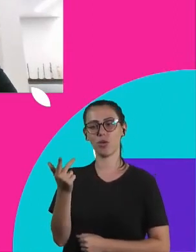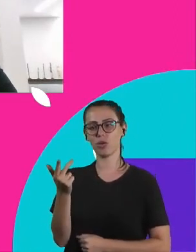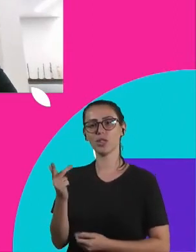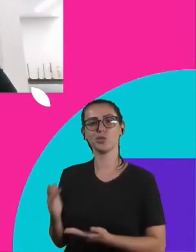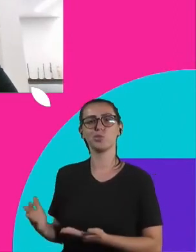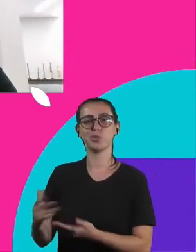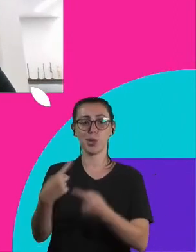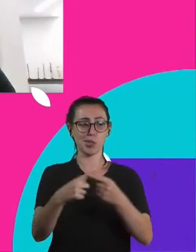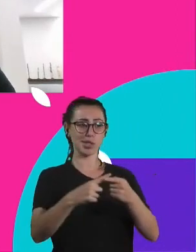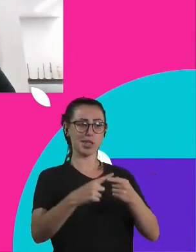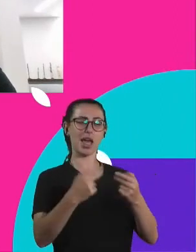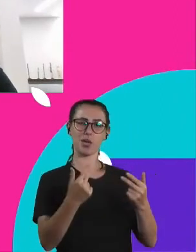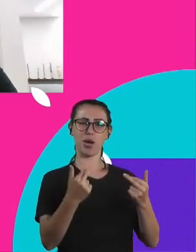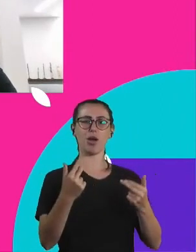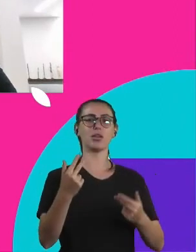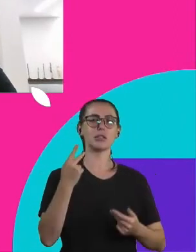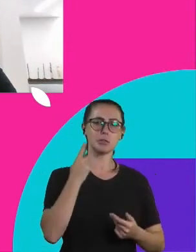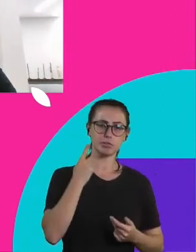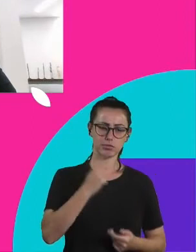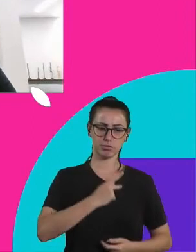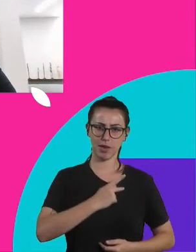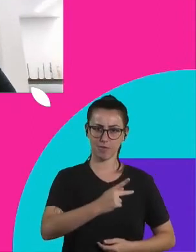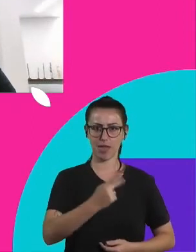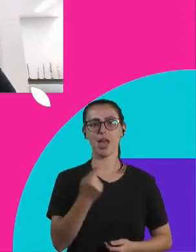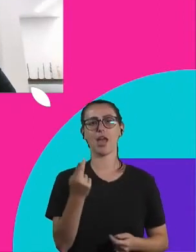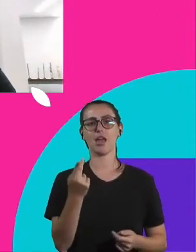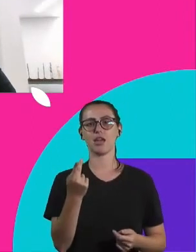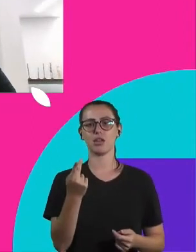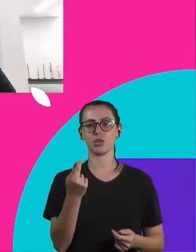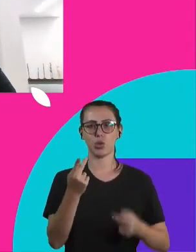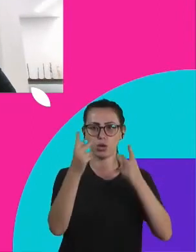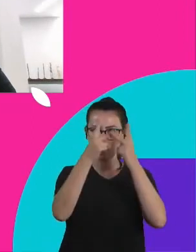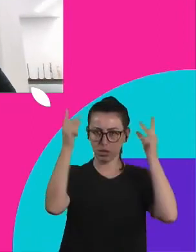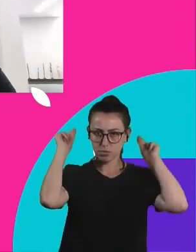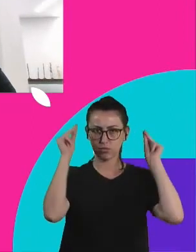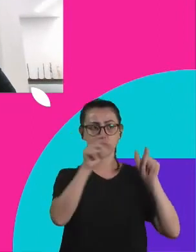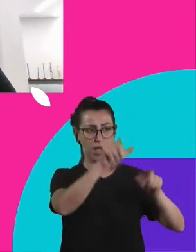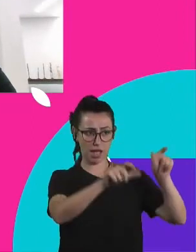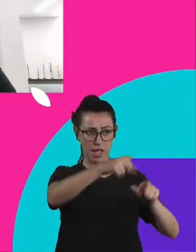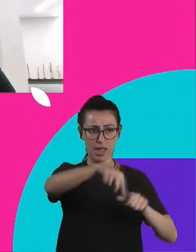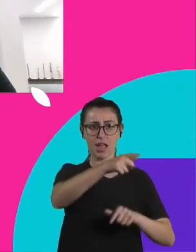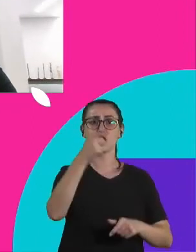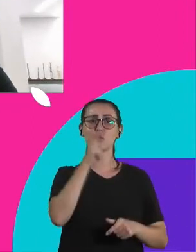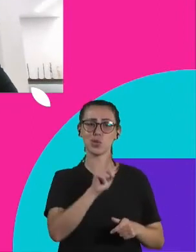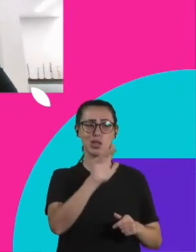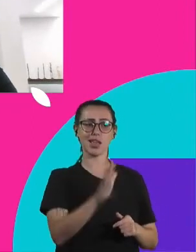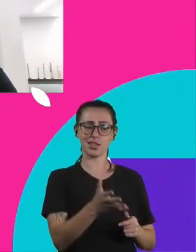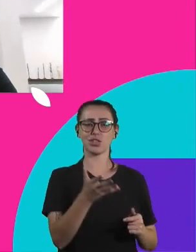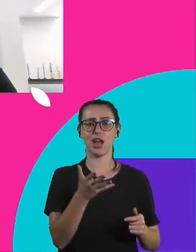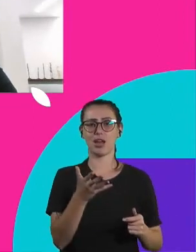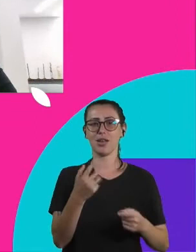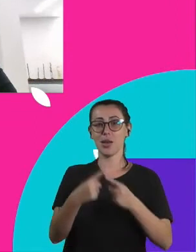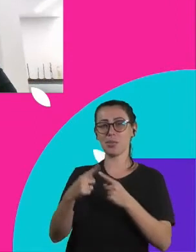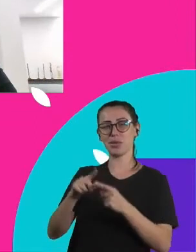porque já tinha uma rede de bancos espalhados em periferias, em quilombolas, indígenas, as pessoas tinham já suas contas